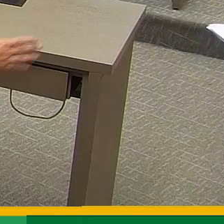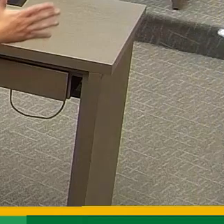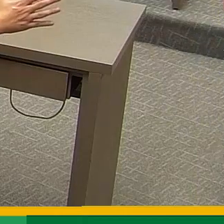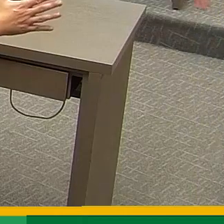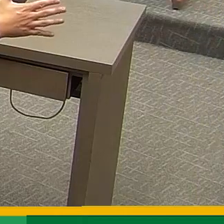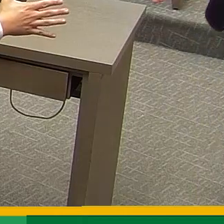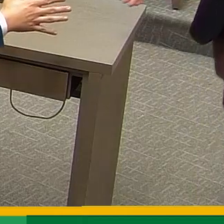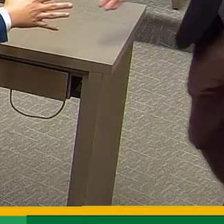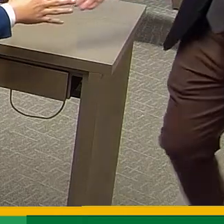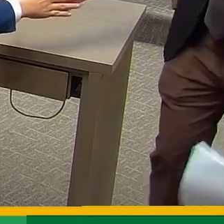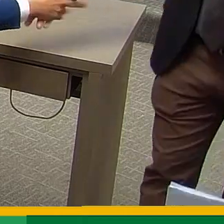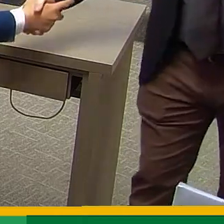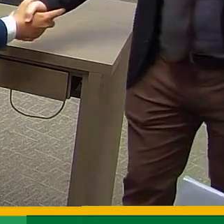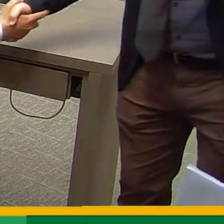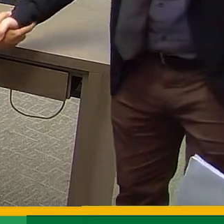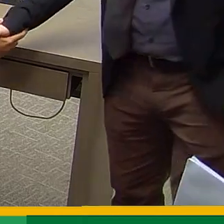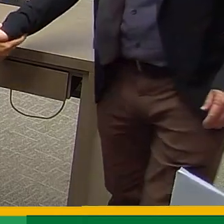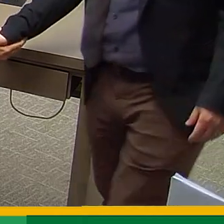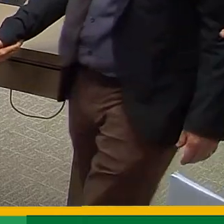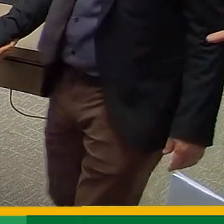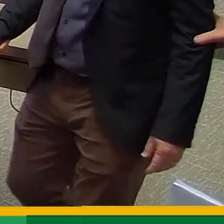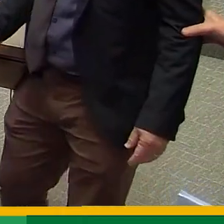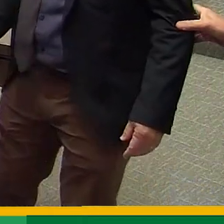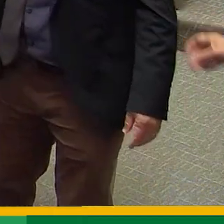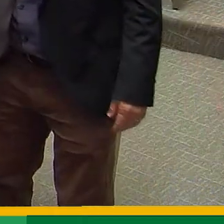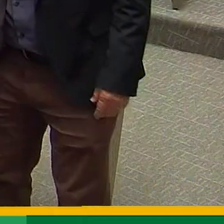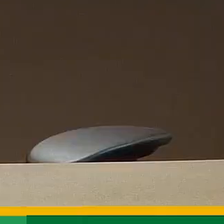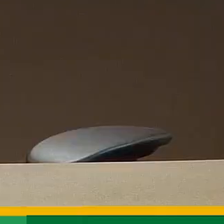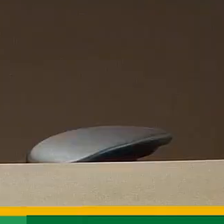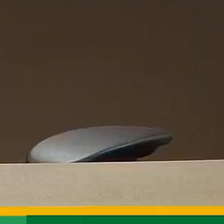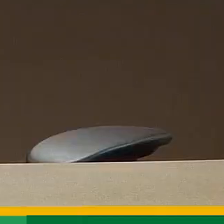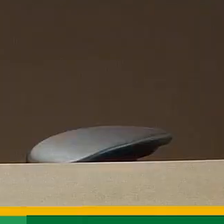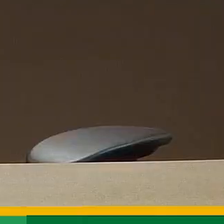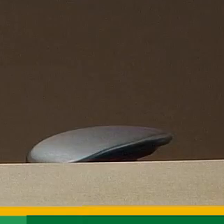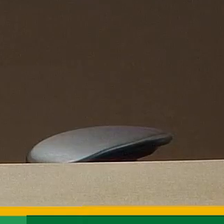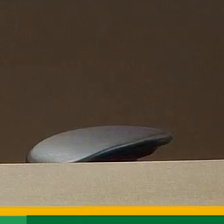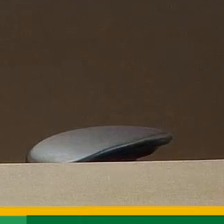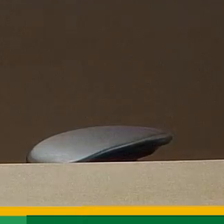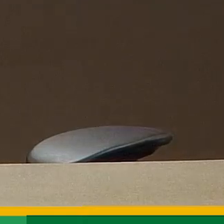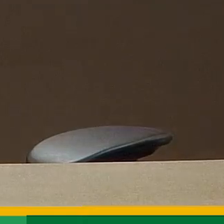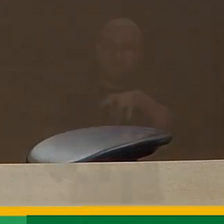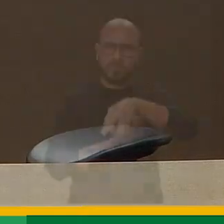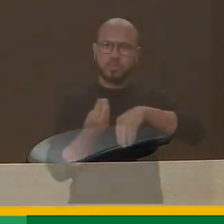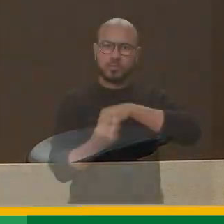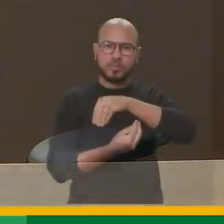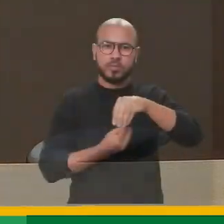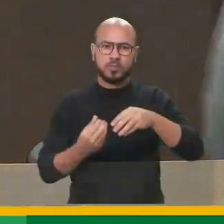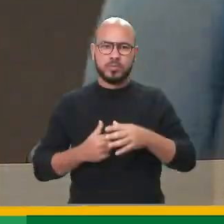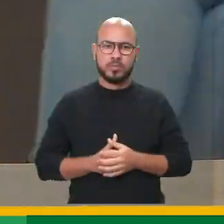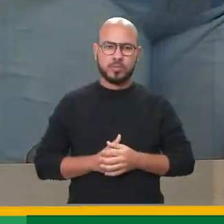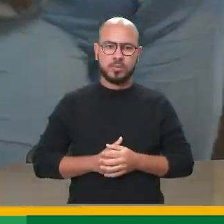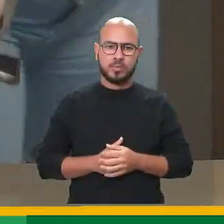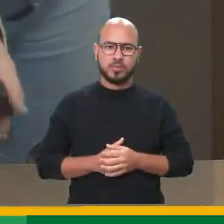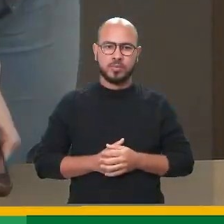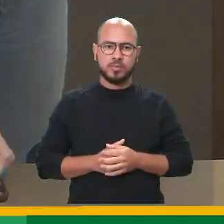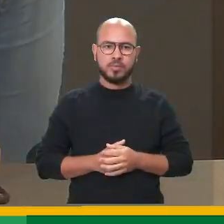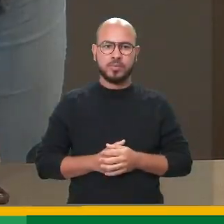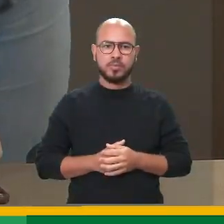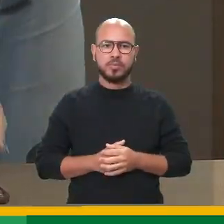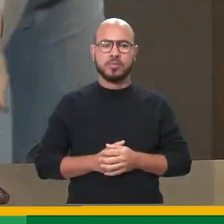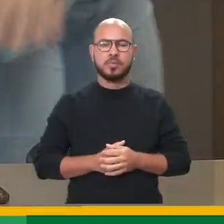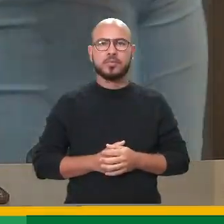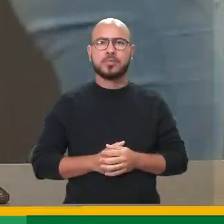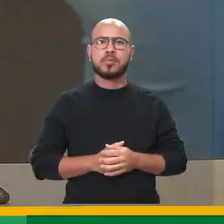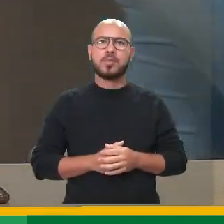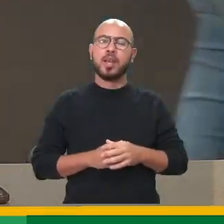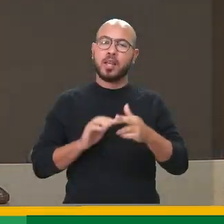proteção de Deus e havendo número legal declara aberta a presente comissão mista de acordo com a atualização do Regimento